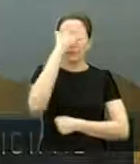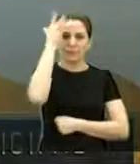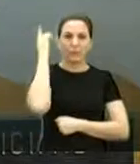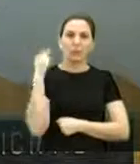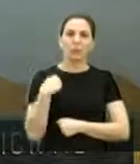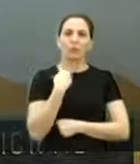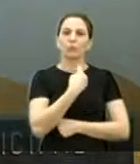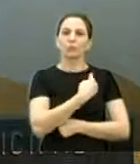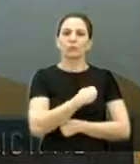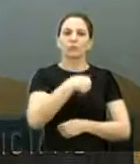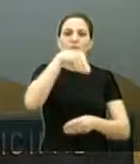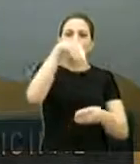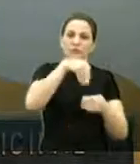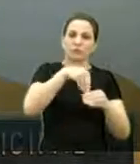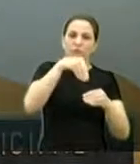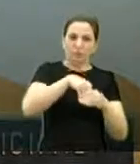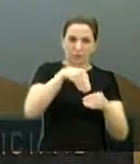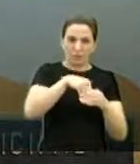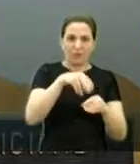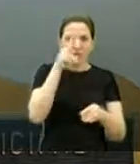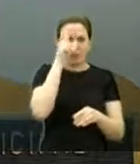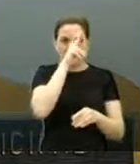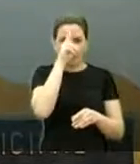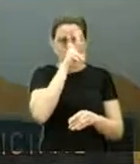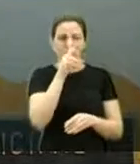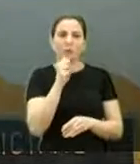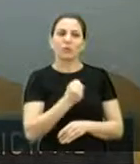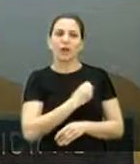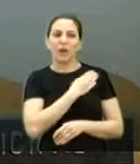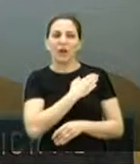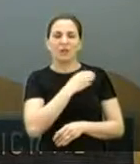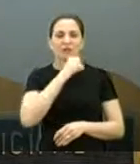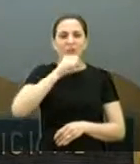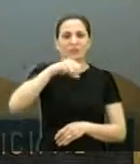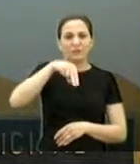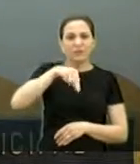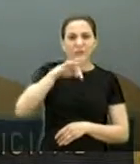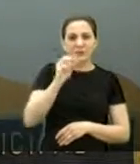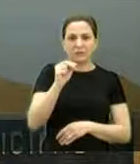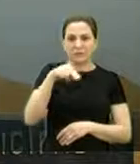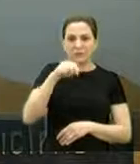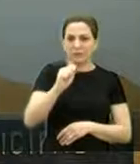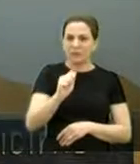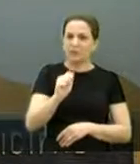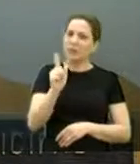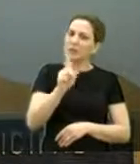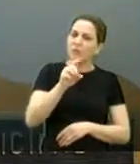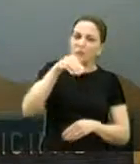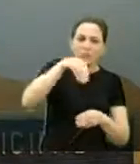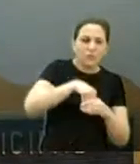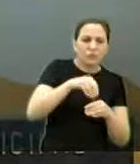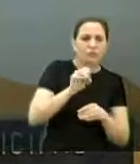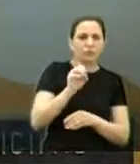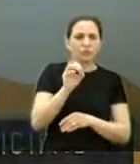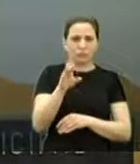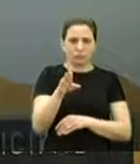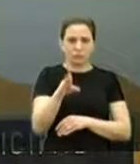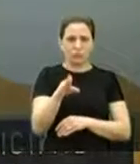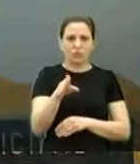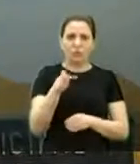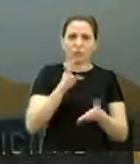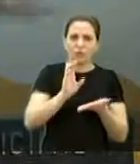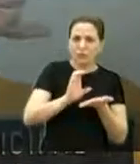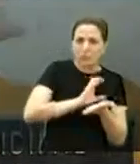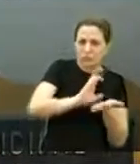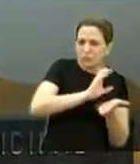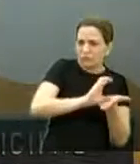nossos candidatos, né, como bem lembrou o Tenente Santana, eles não foram eleitos só com os votos de Araraquara. E eles também destinam